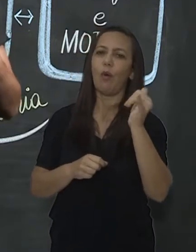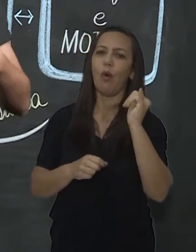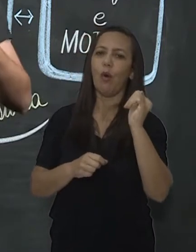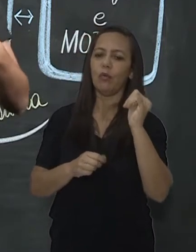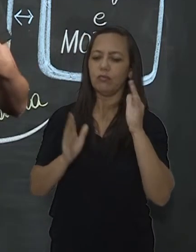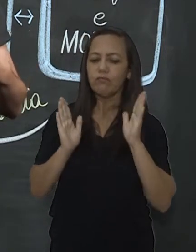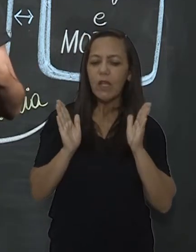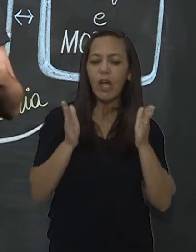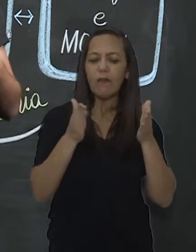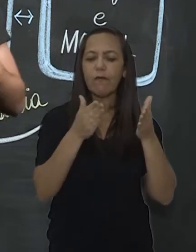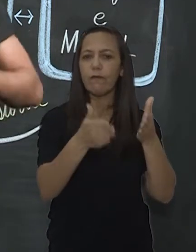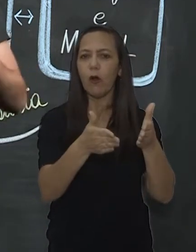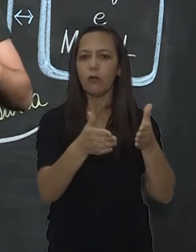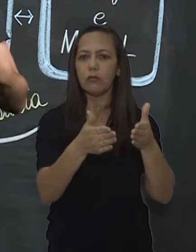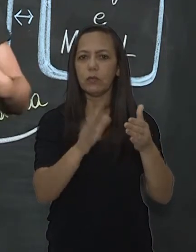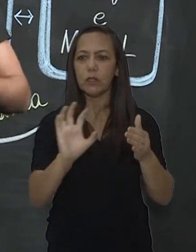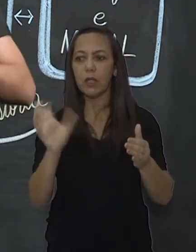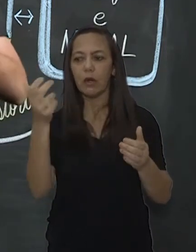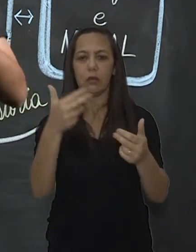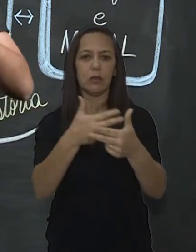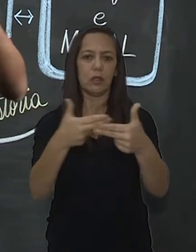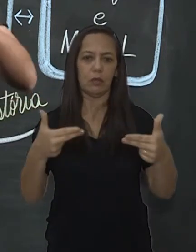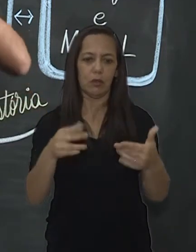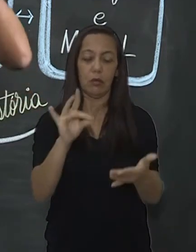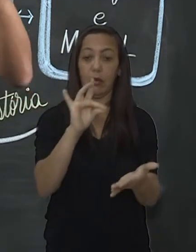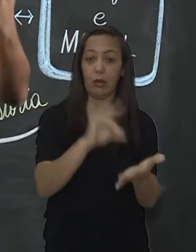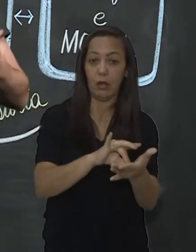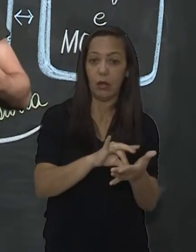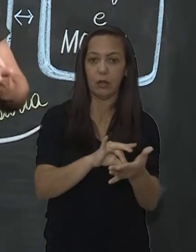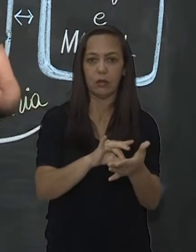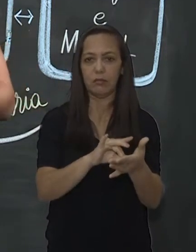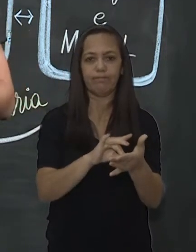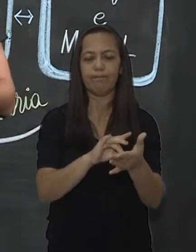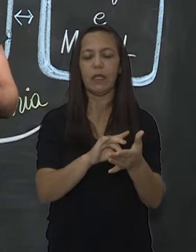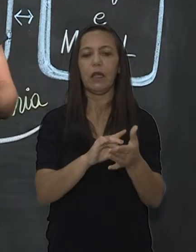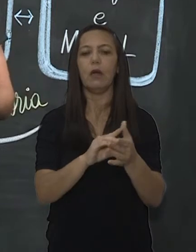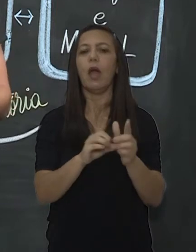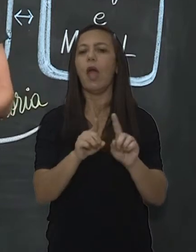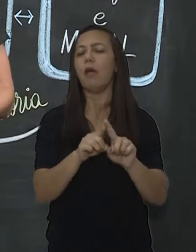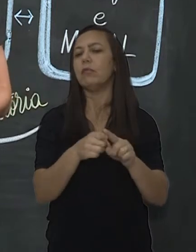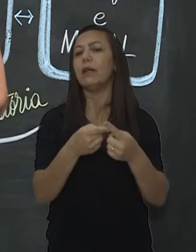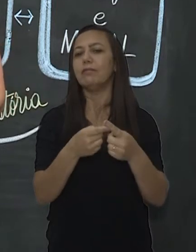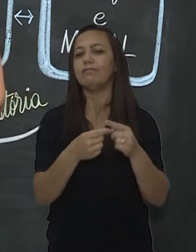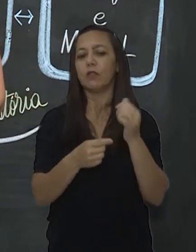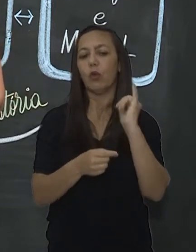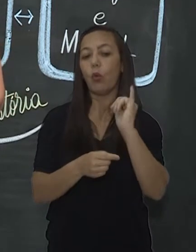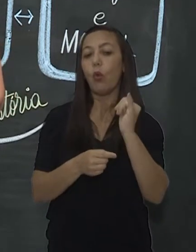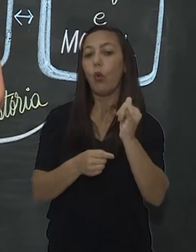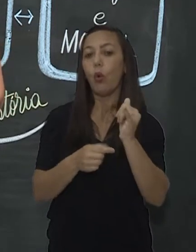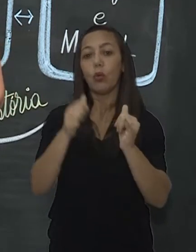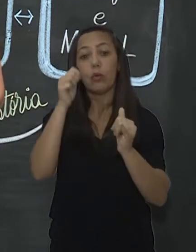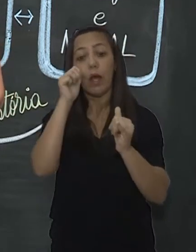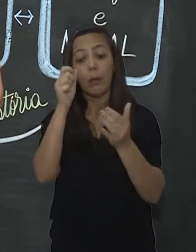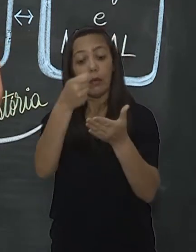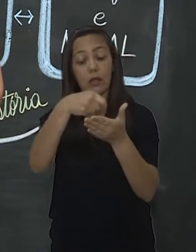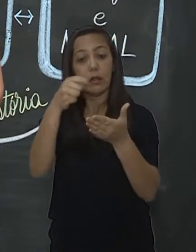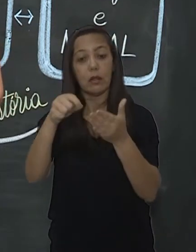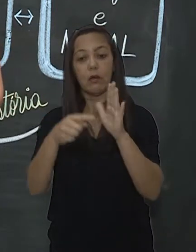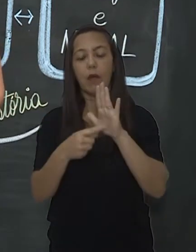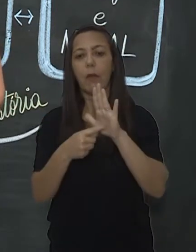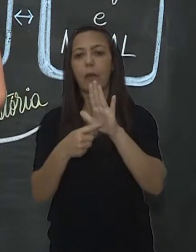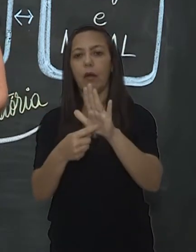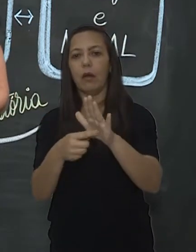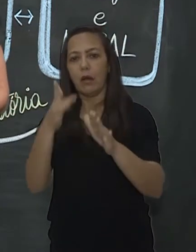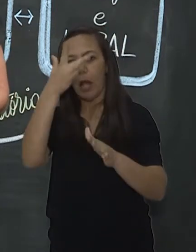focar apenas em ações reais, em acontecimentos, em uma história muito tumultuada, muito impactante, mas histórias que vão nos tocar muito mais no sentido